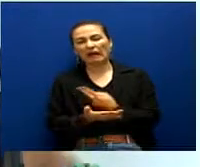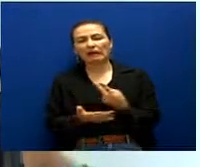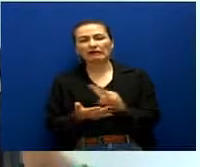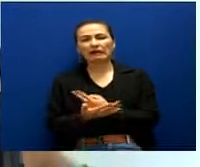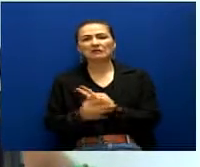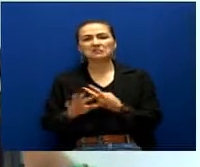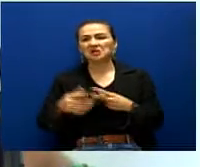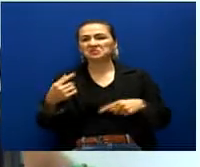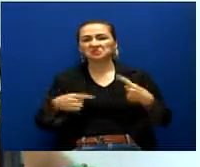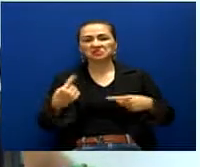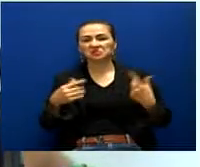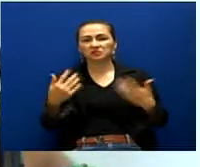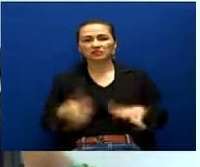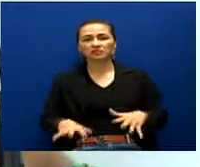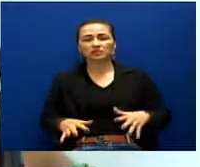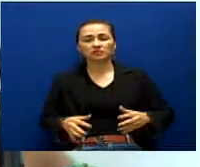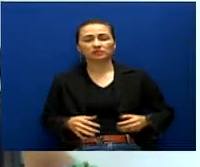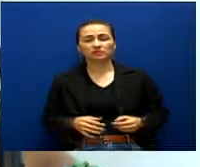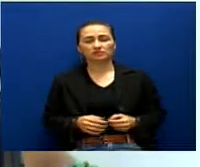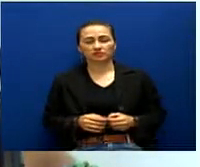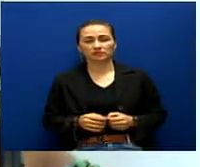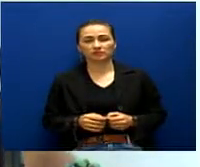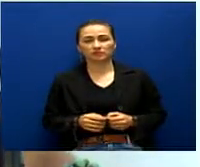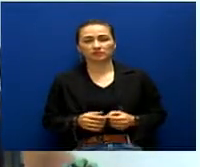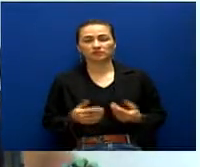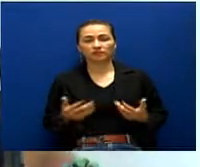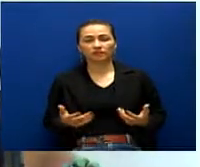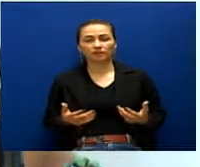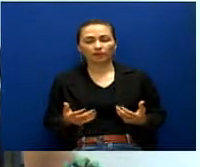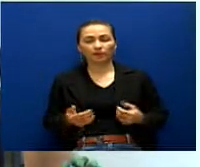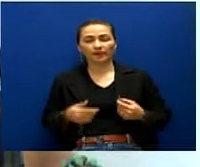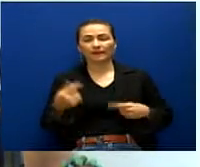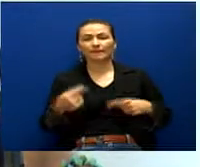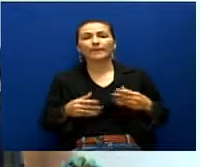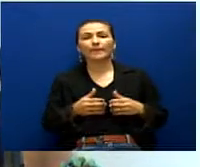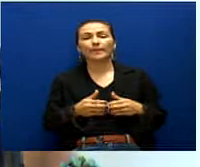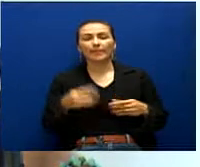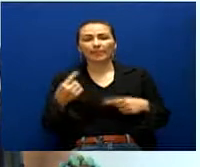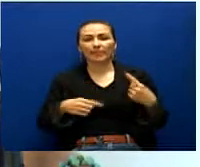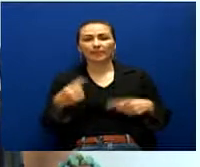E por isso aí eu faço a discussão para que possam votar